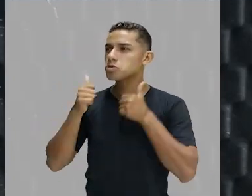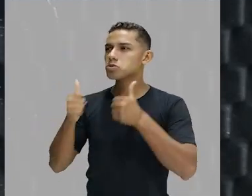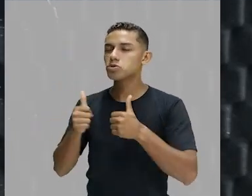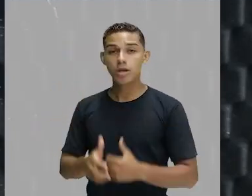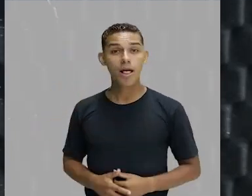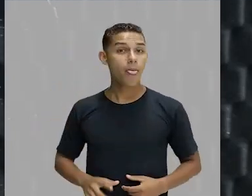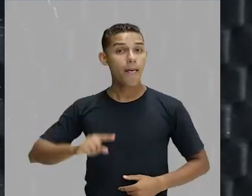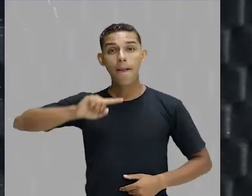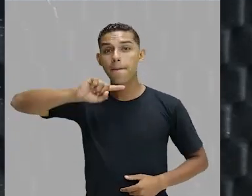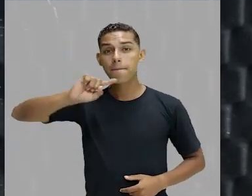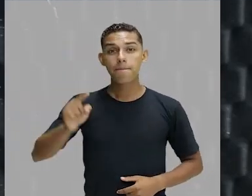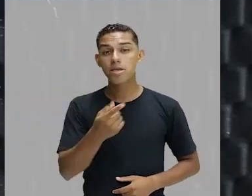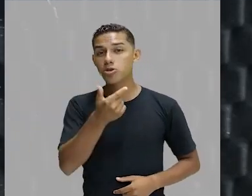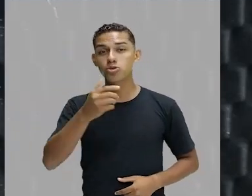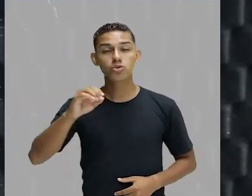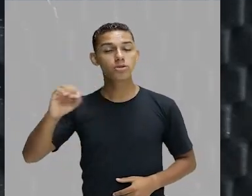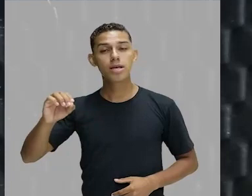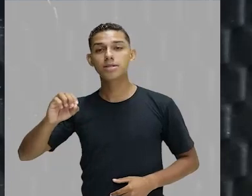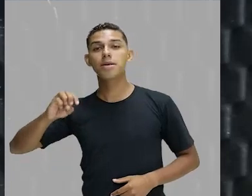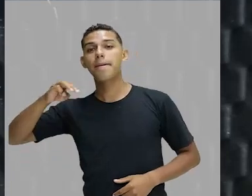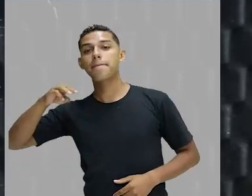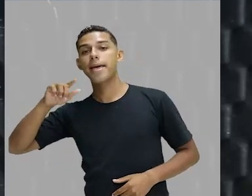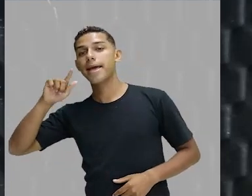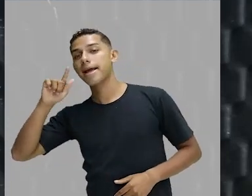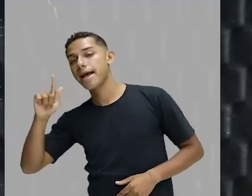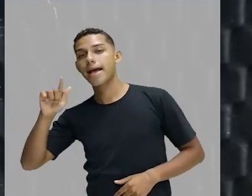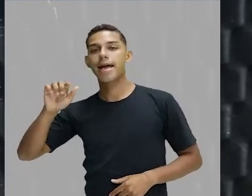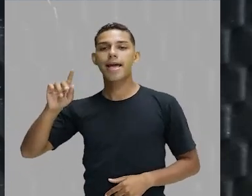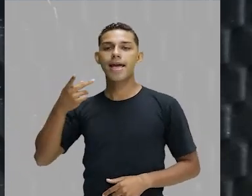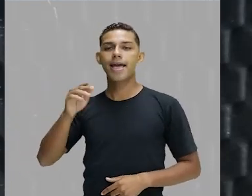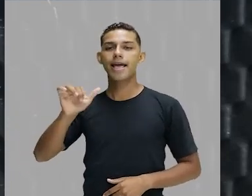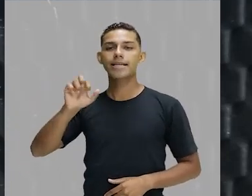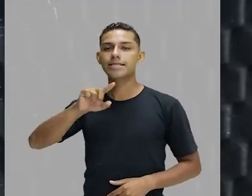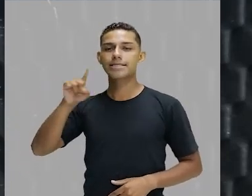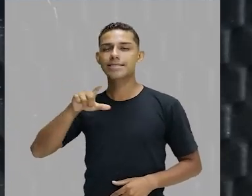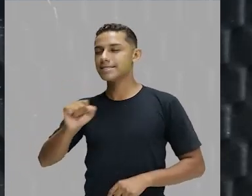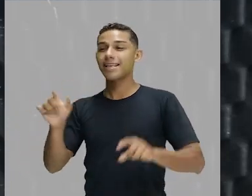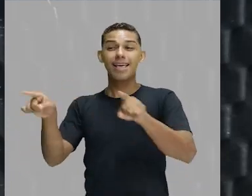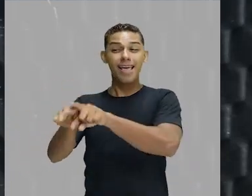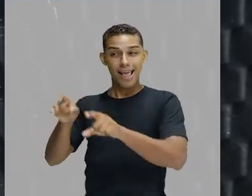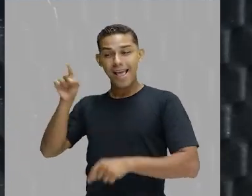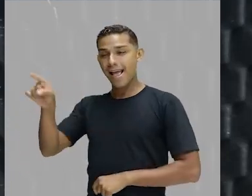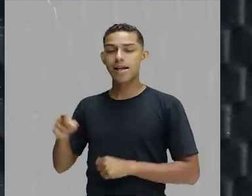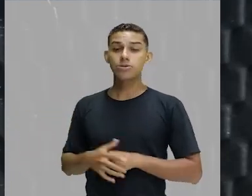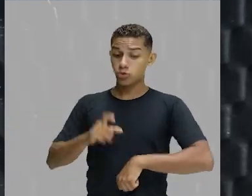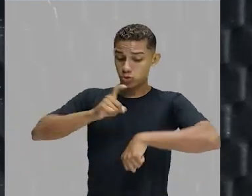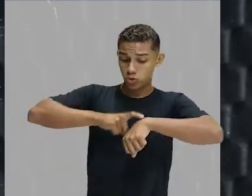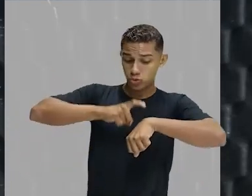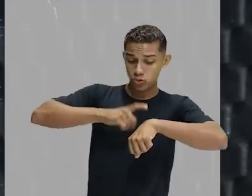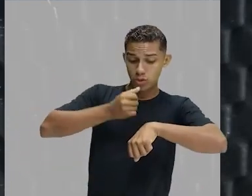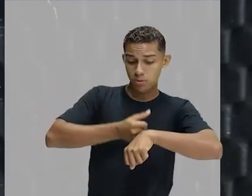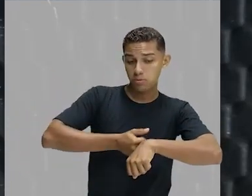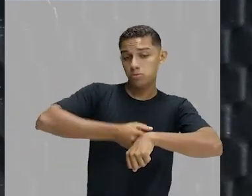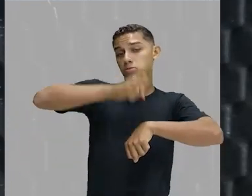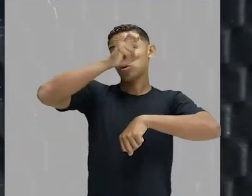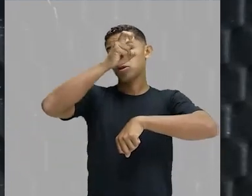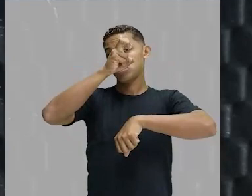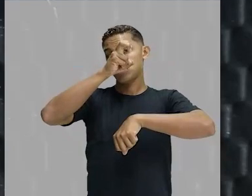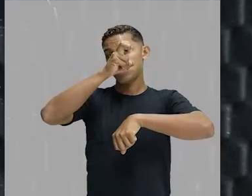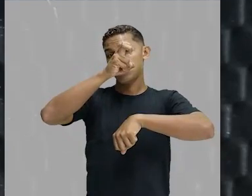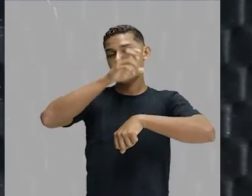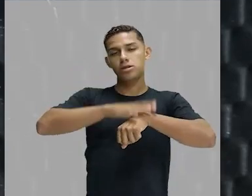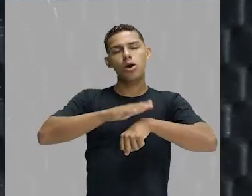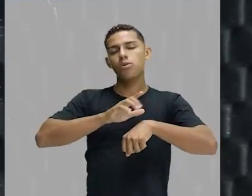Timbira. Todo dia tem o podcast, hashtag Fica em Casa Aprendendo, das 16 às 17, todos os dias,